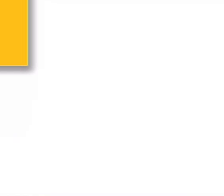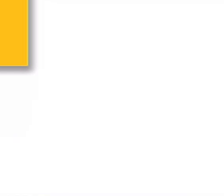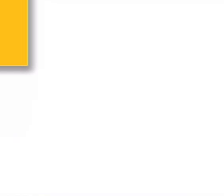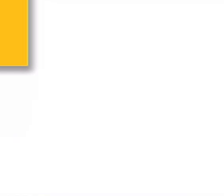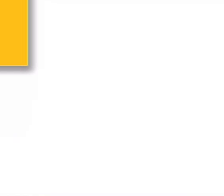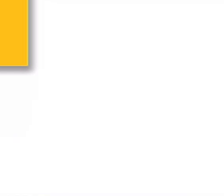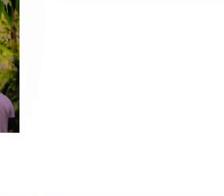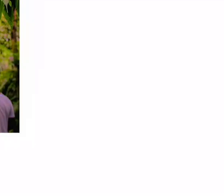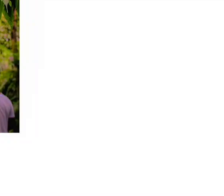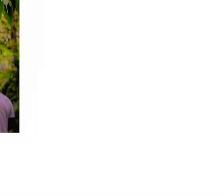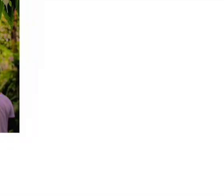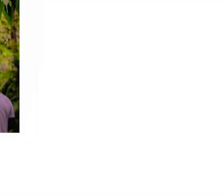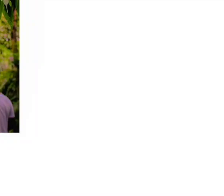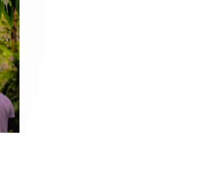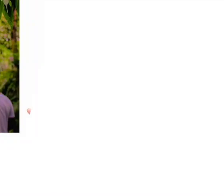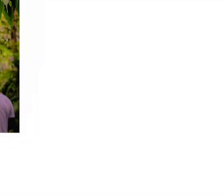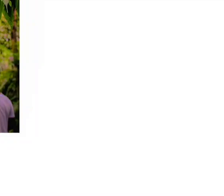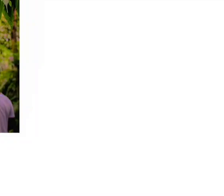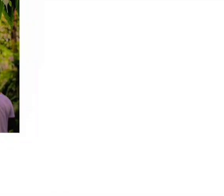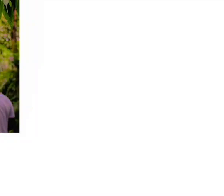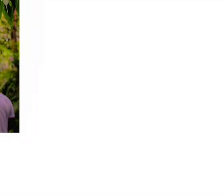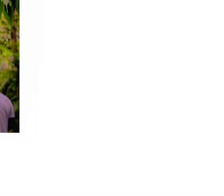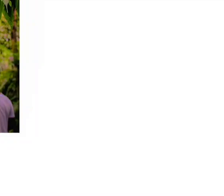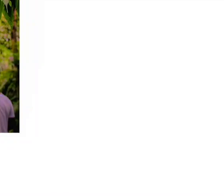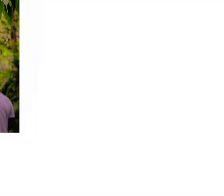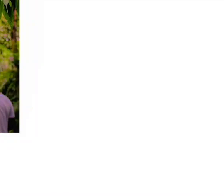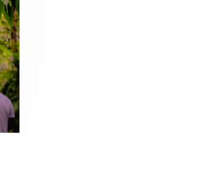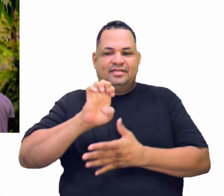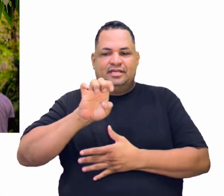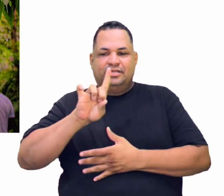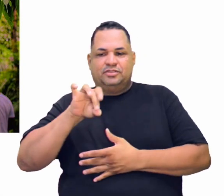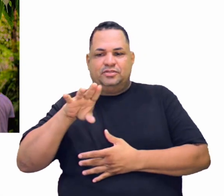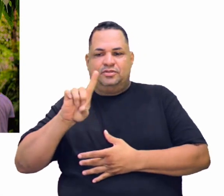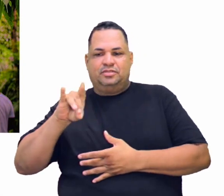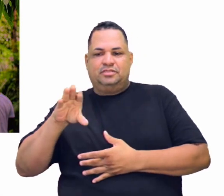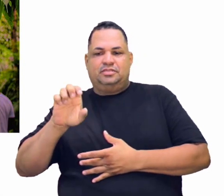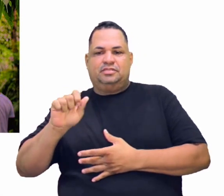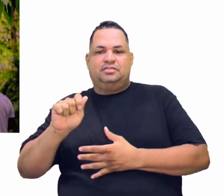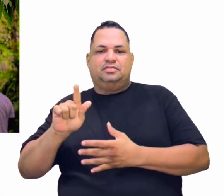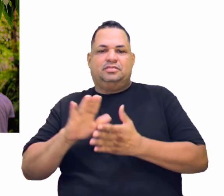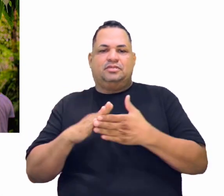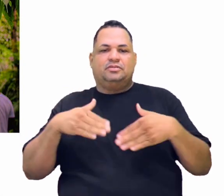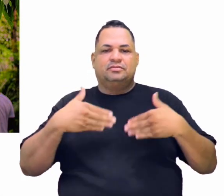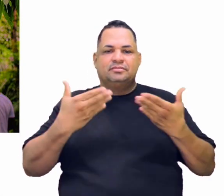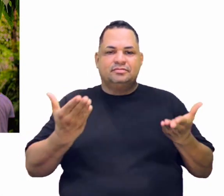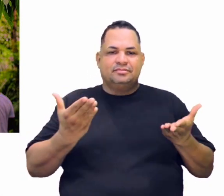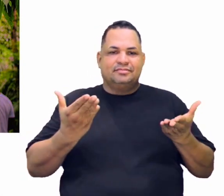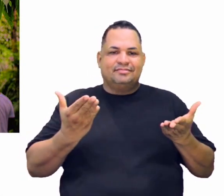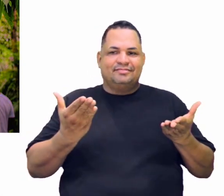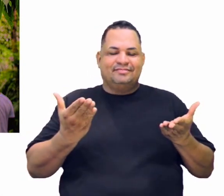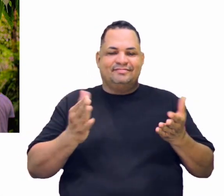bom? Com essa imagem etno-indígena, é isso? Quando você